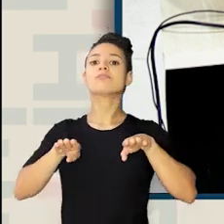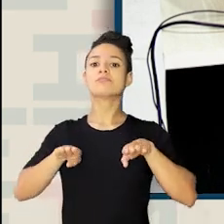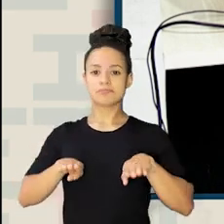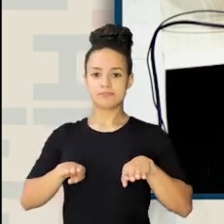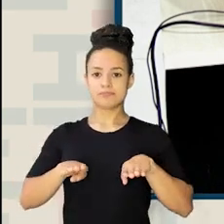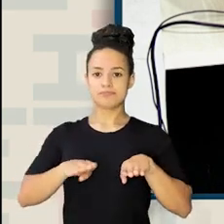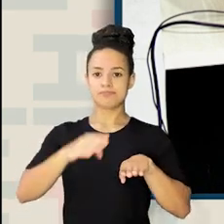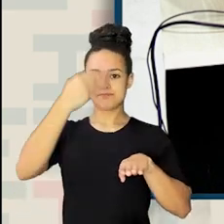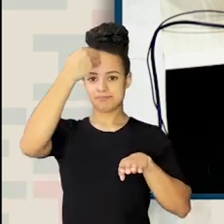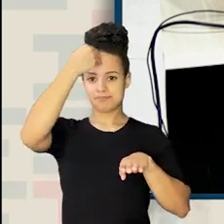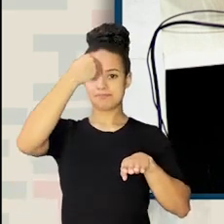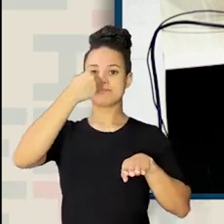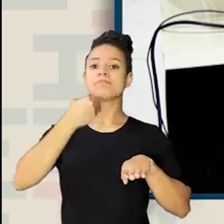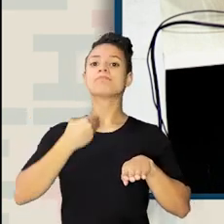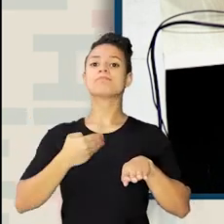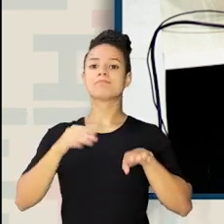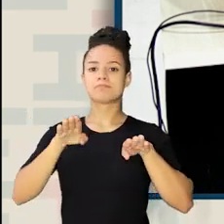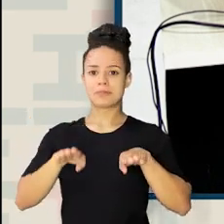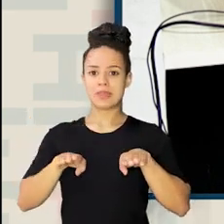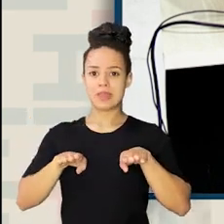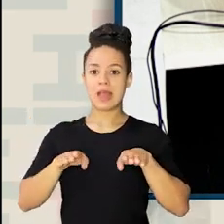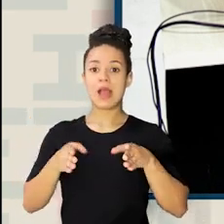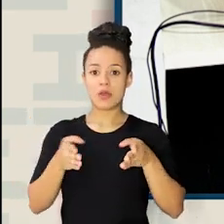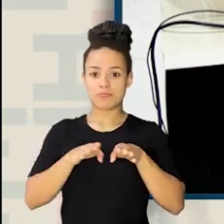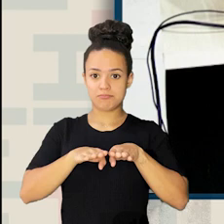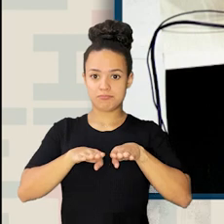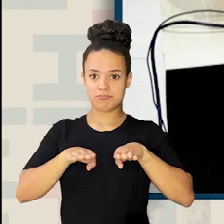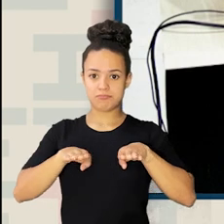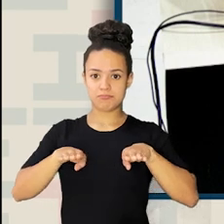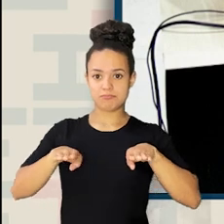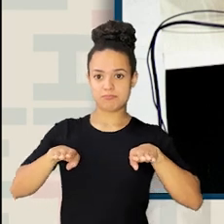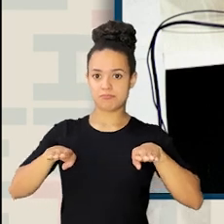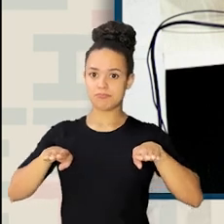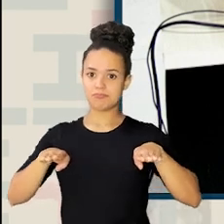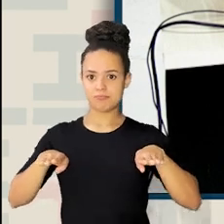né? Então, agora com esses pés um pouco afastados, a gente vai